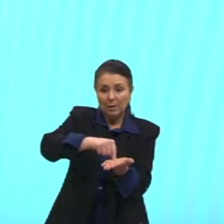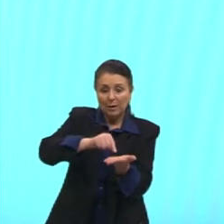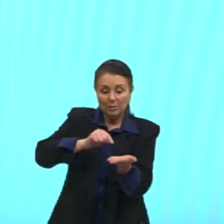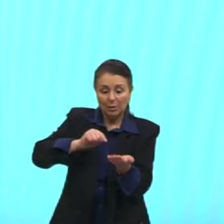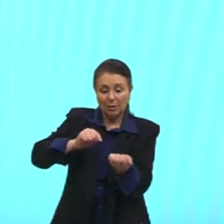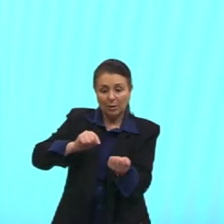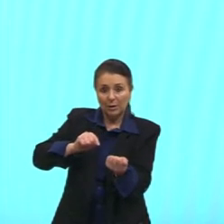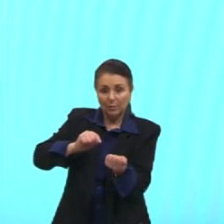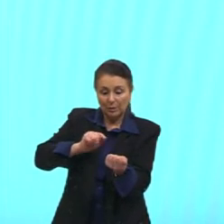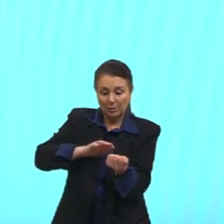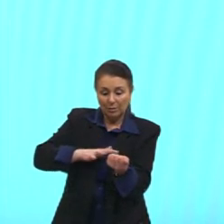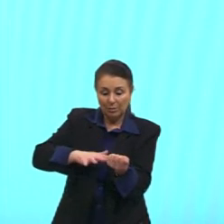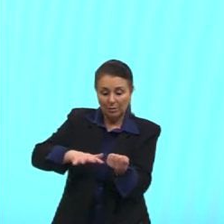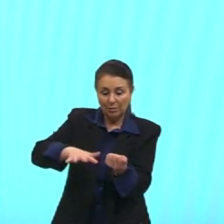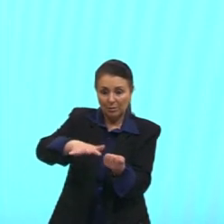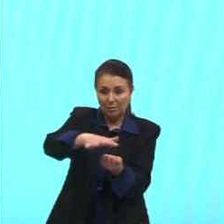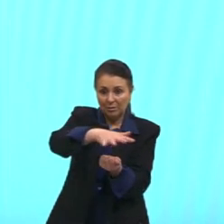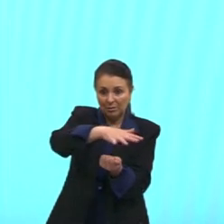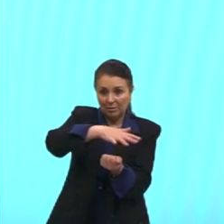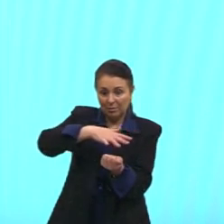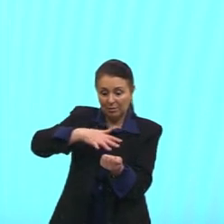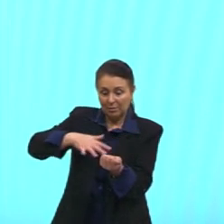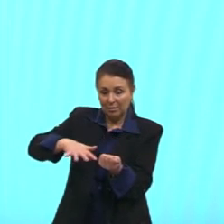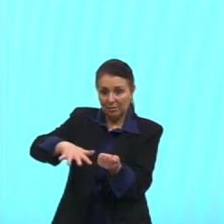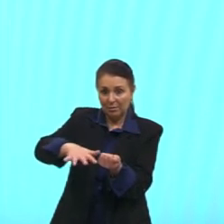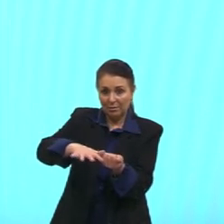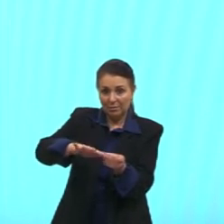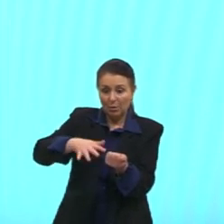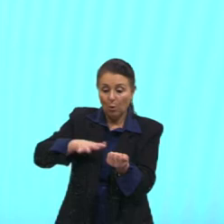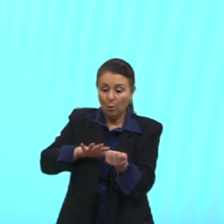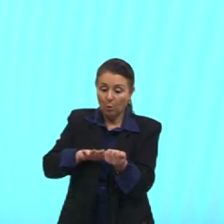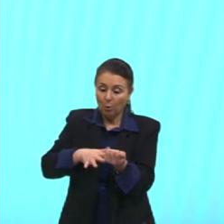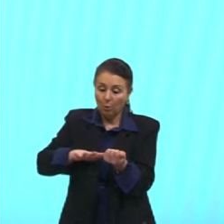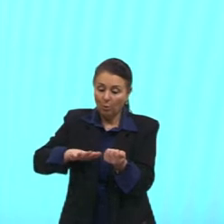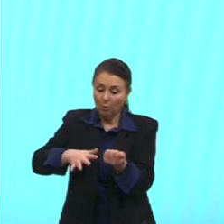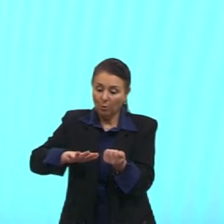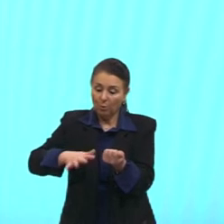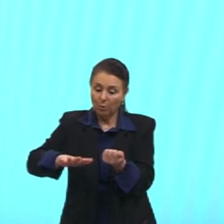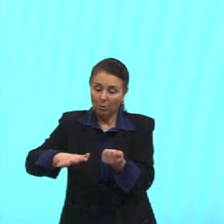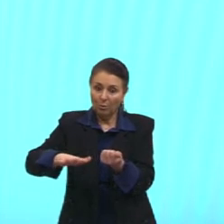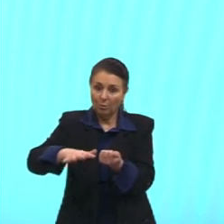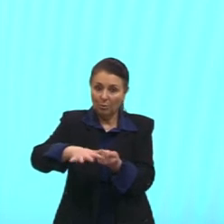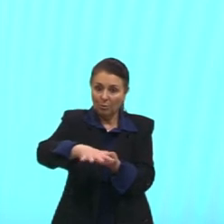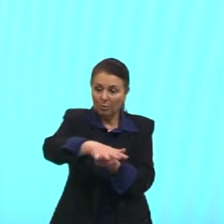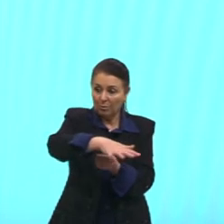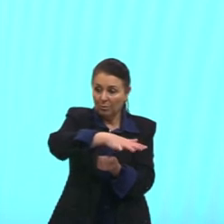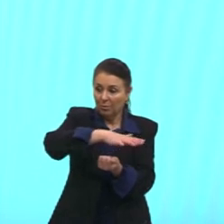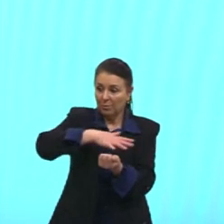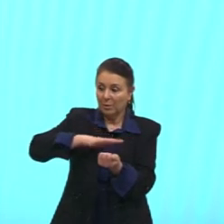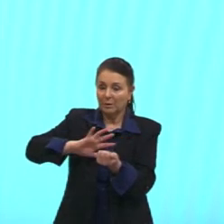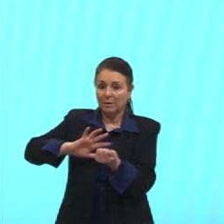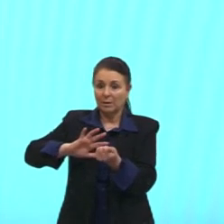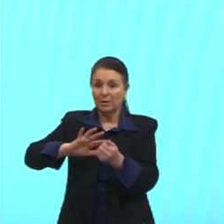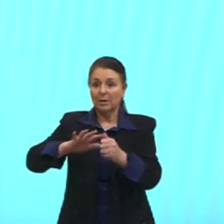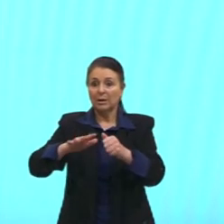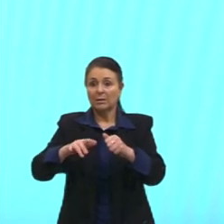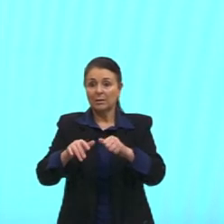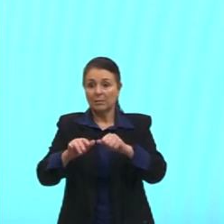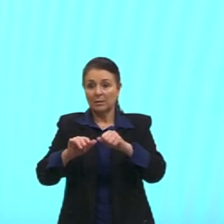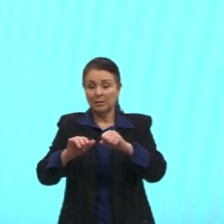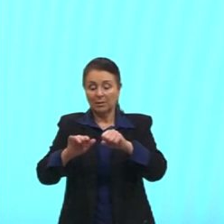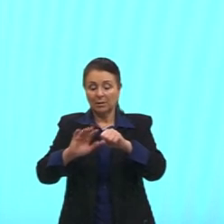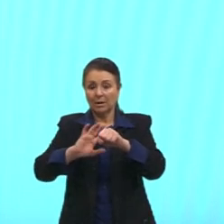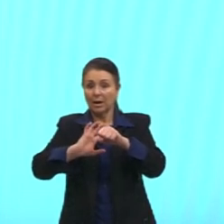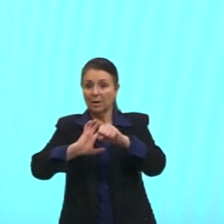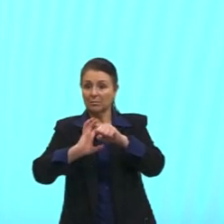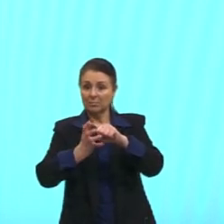pouquinho circular aqui. E aí, claro, esses pontos que estão chegando aqui geram mais pontos, ó, iniciais de movimento.